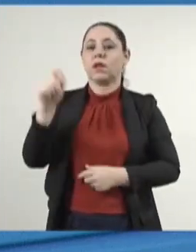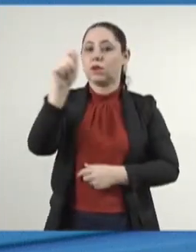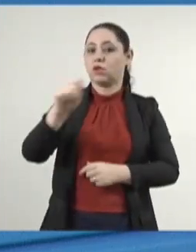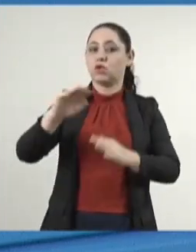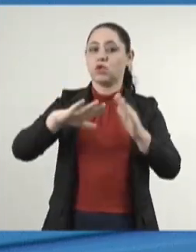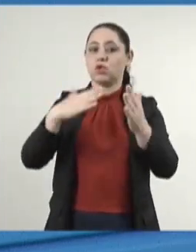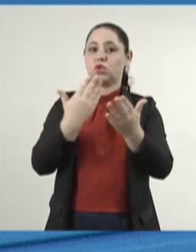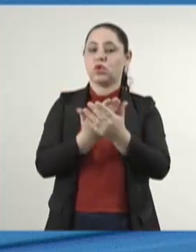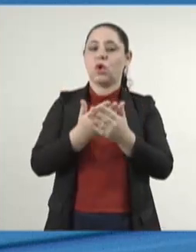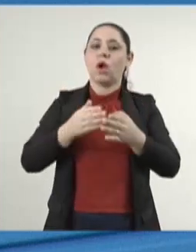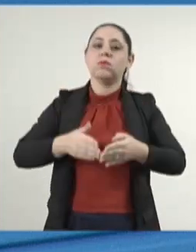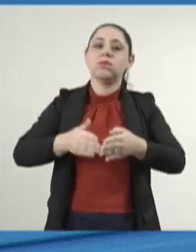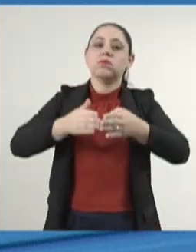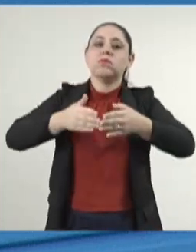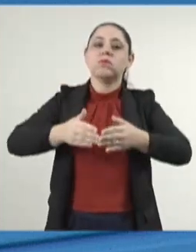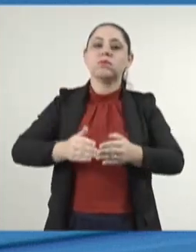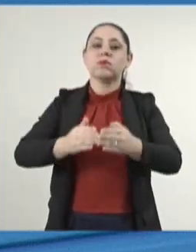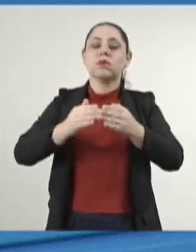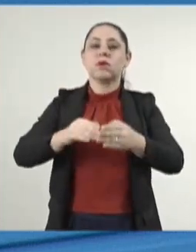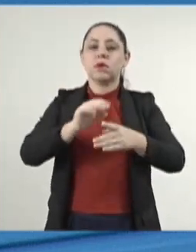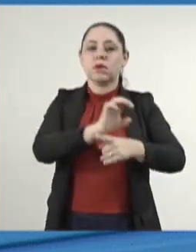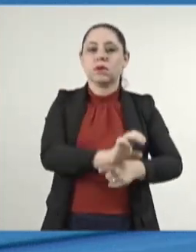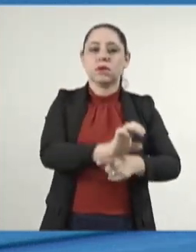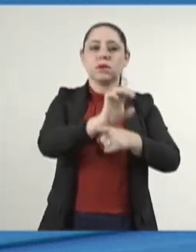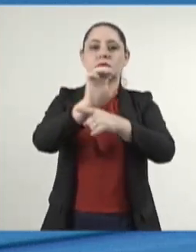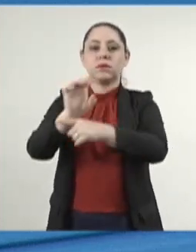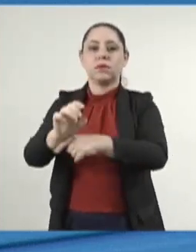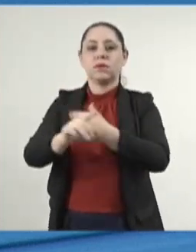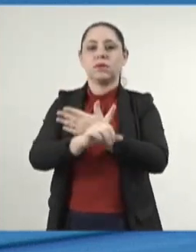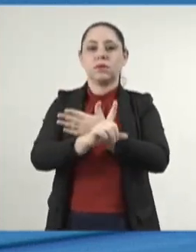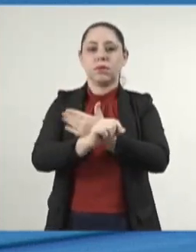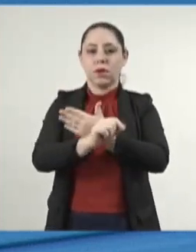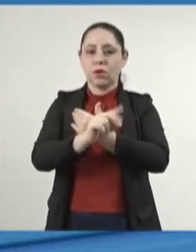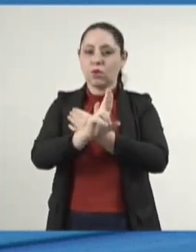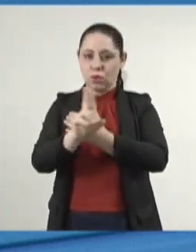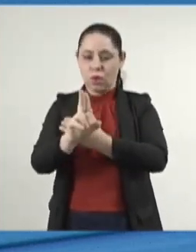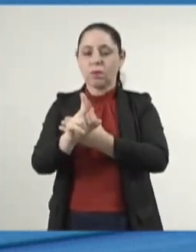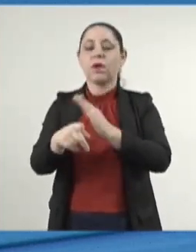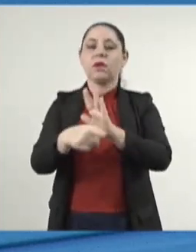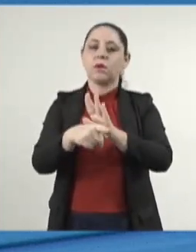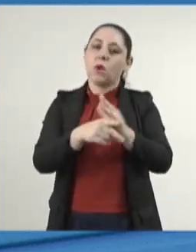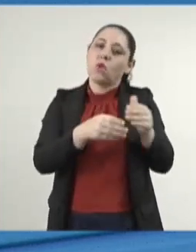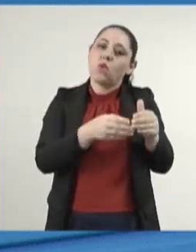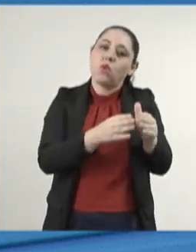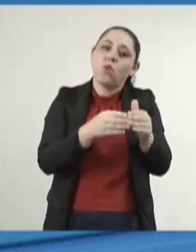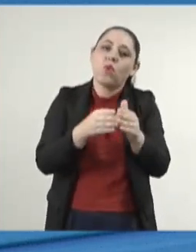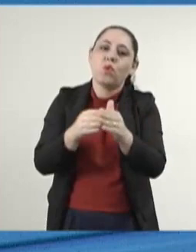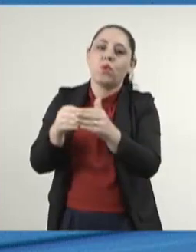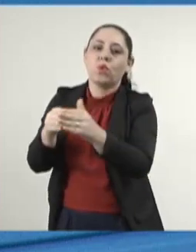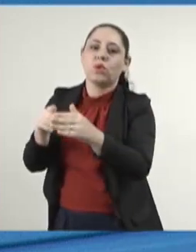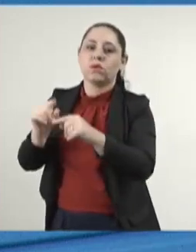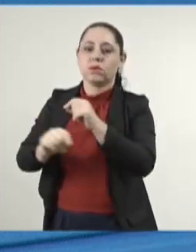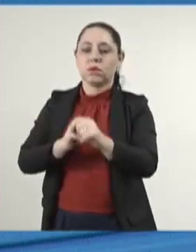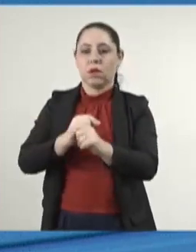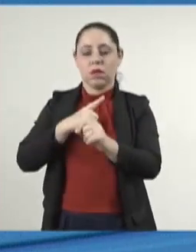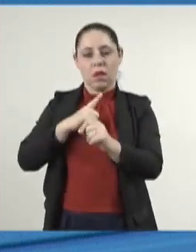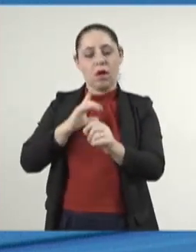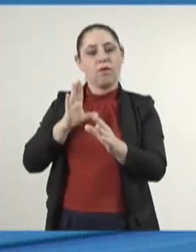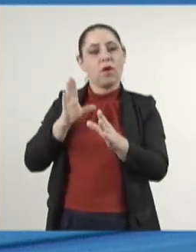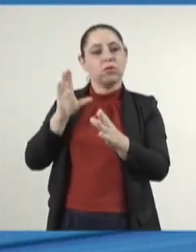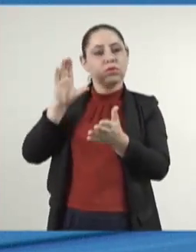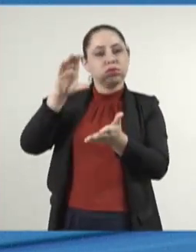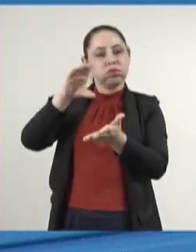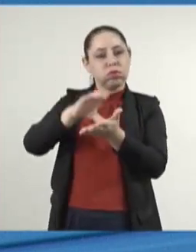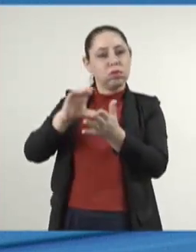Escola Flutuante Esperança do Pantanal e de suas embarcações orgânicas, que receberam uma comitiva